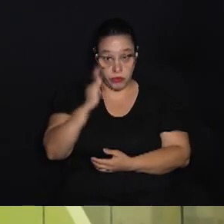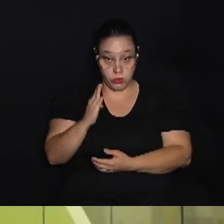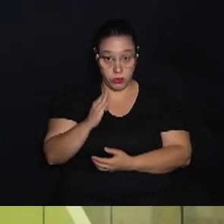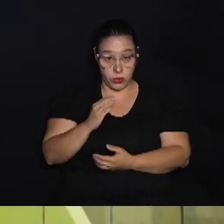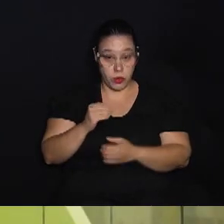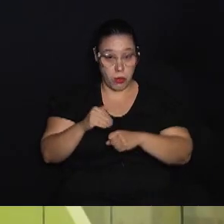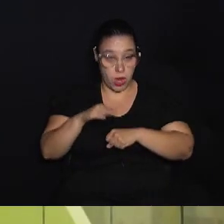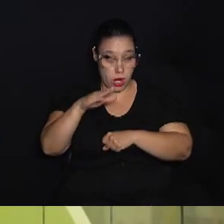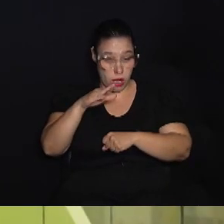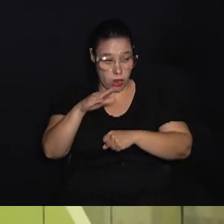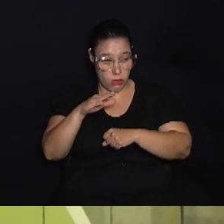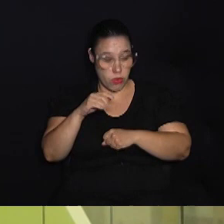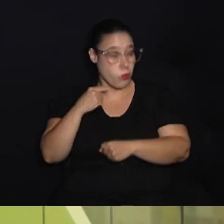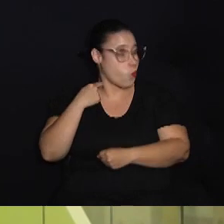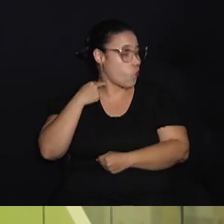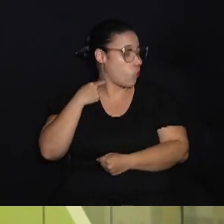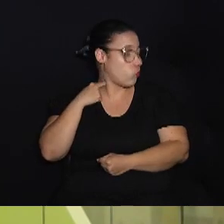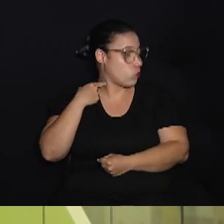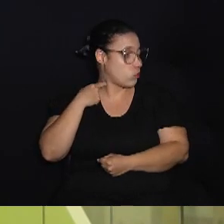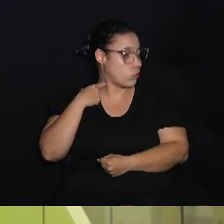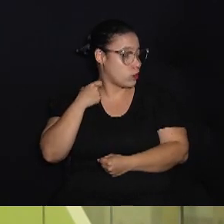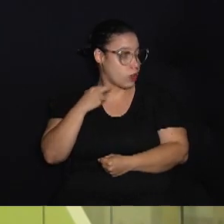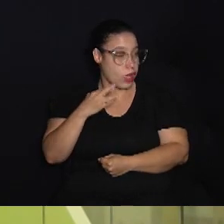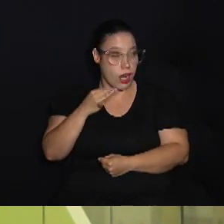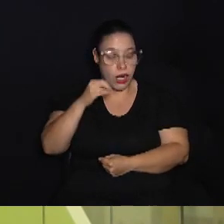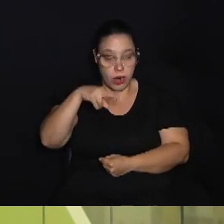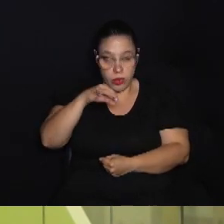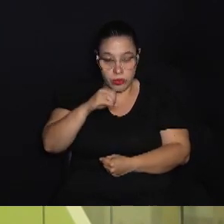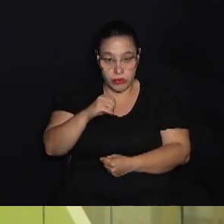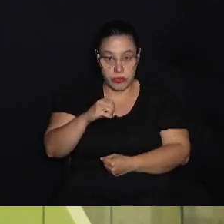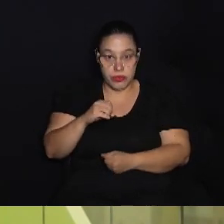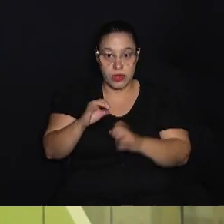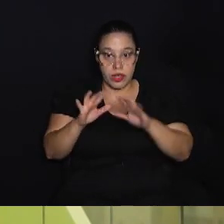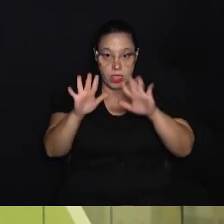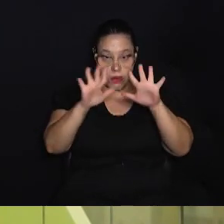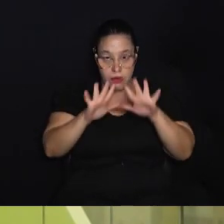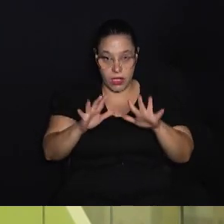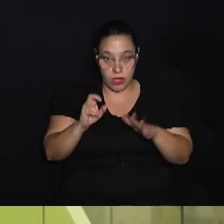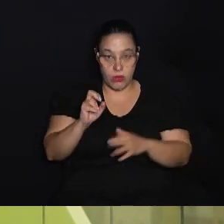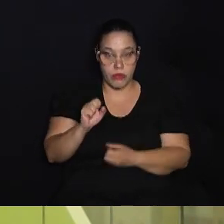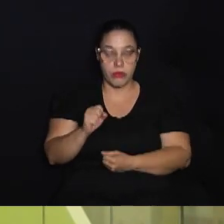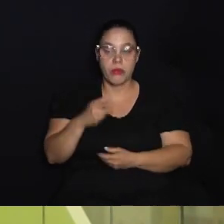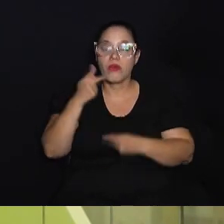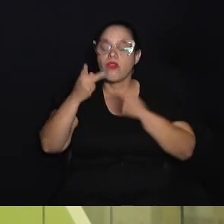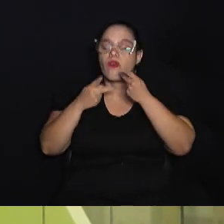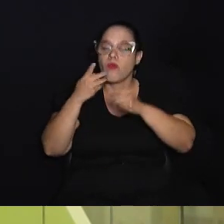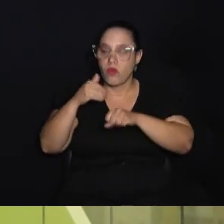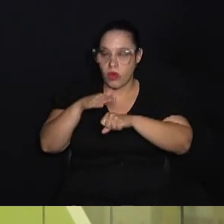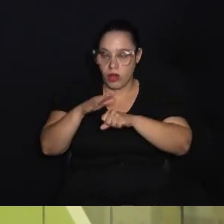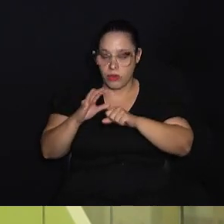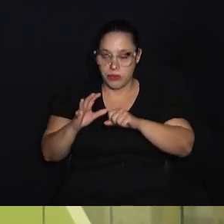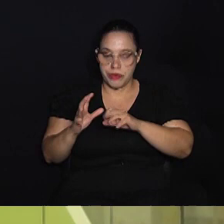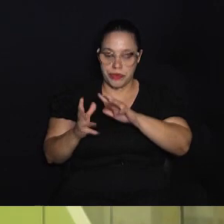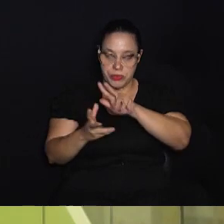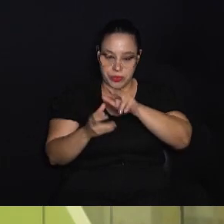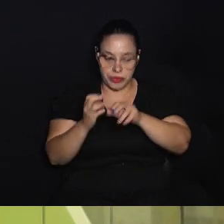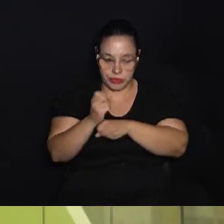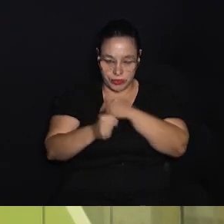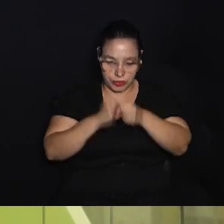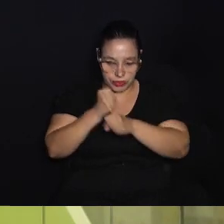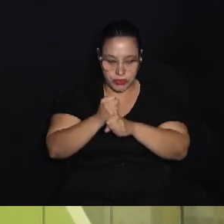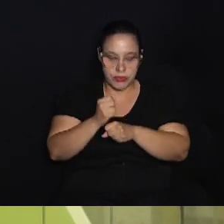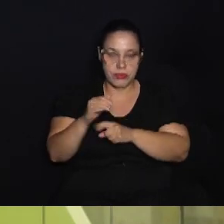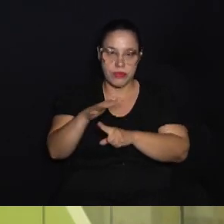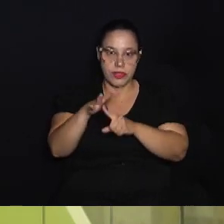Você sabia que o Brasil é o maior gerador de lixos de eletroeletrônicos da América do Sul? Para falar mais sobre isso, no